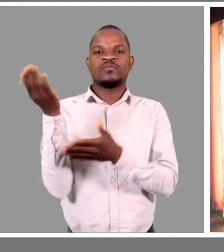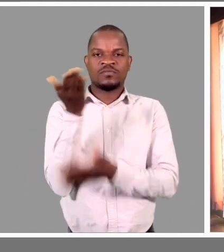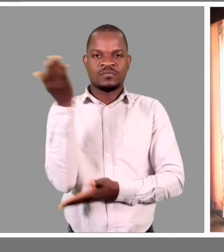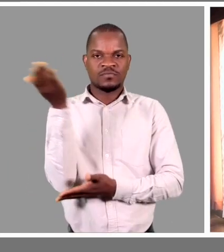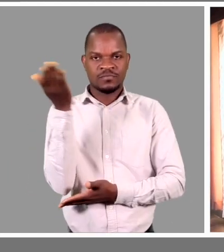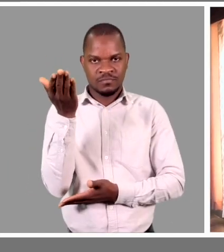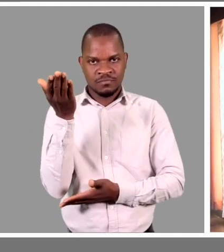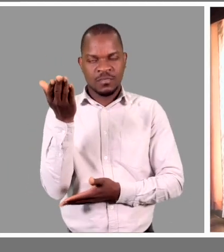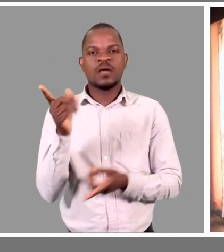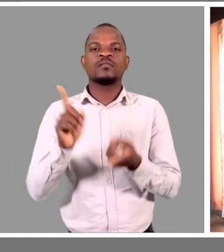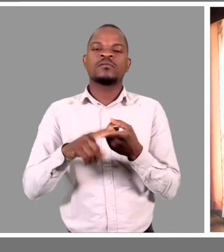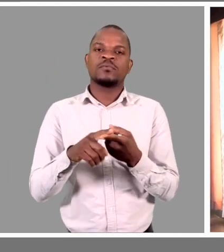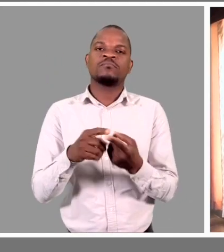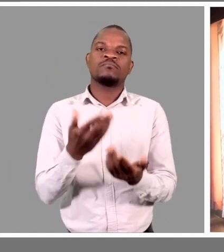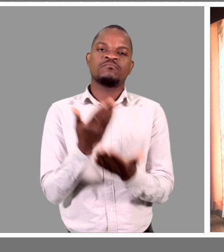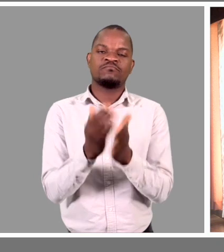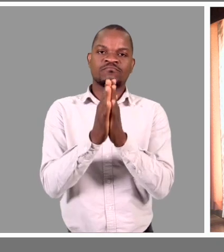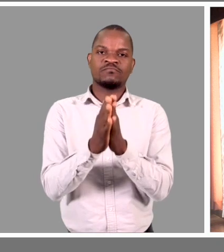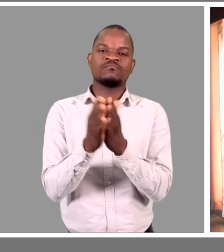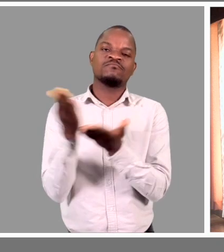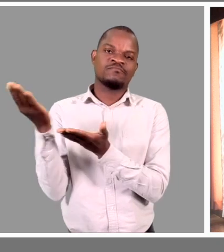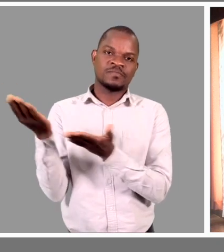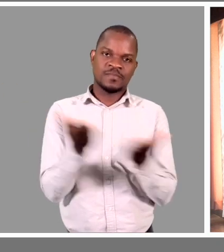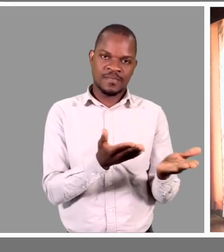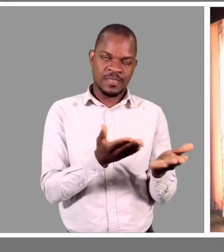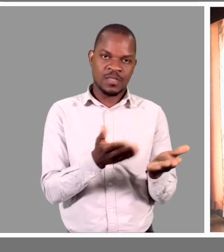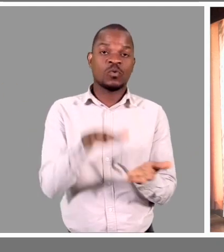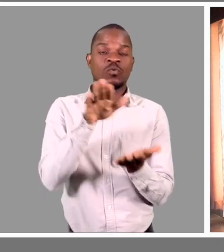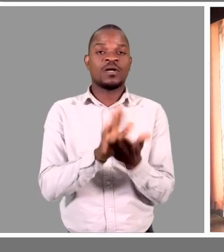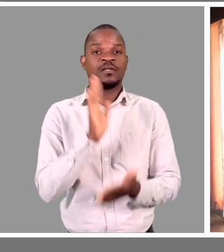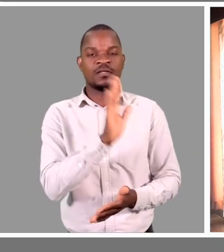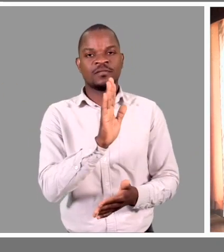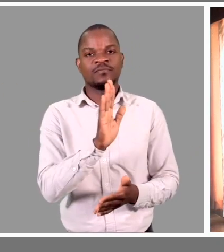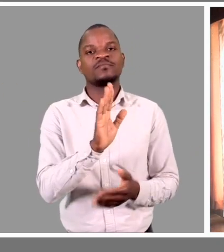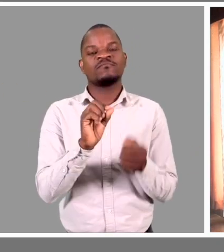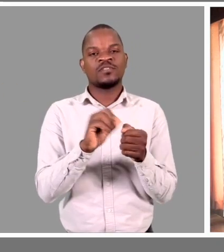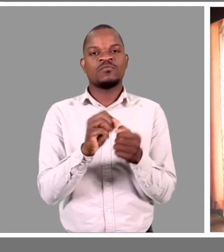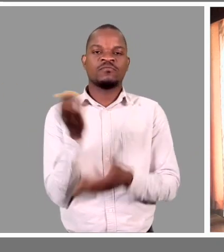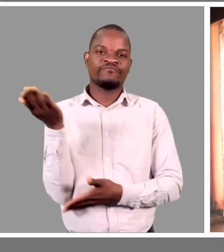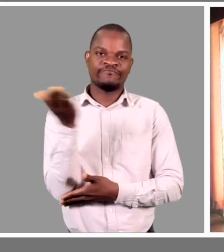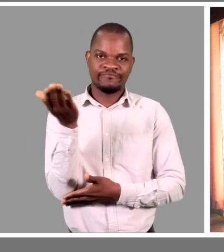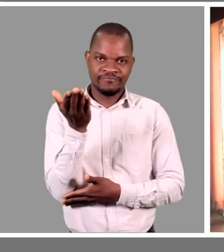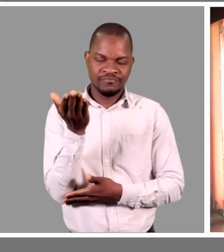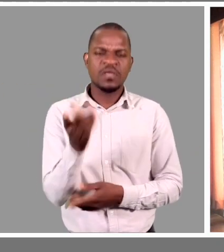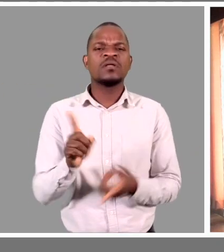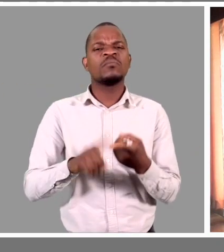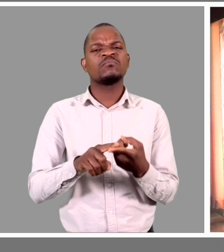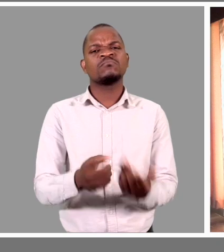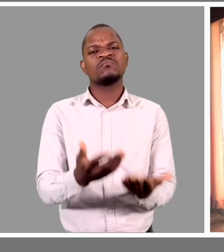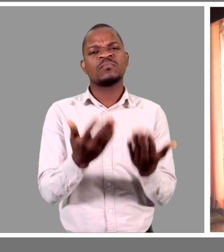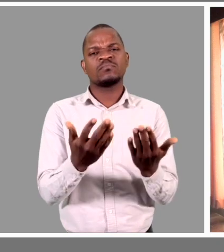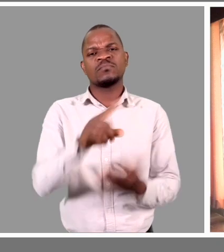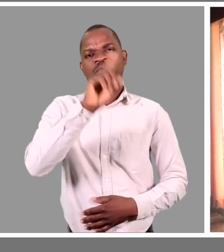e agradecer por ter nos recebido aqui no seu estabelecimento. queria saber como é que surge a ideia de